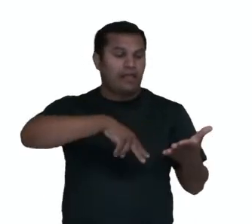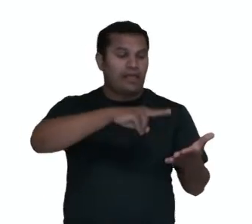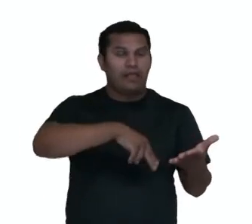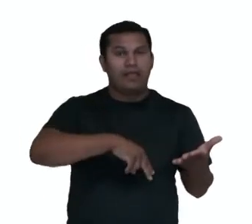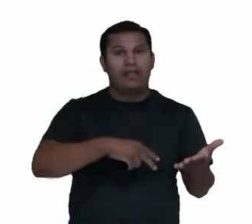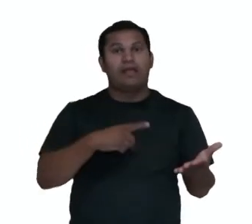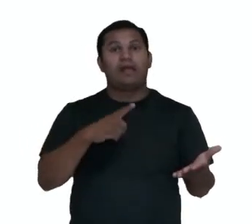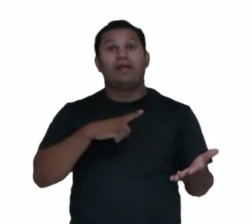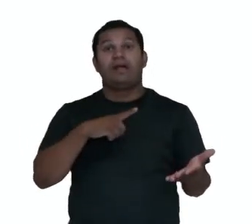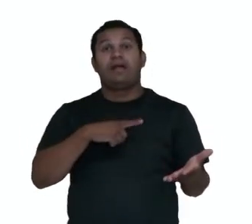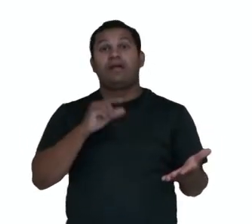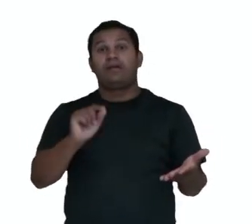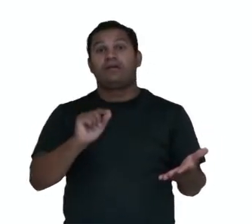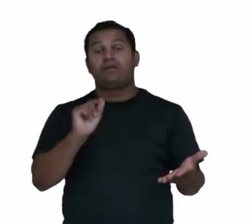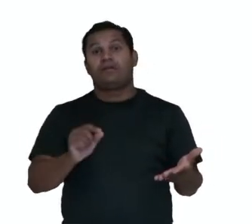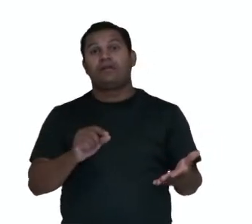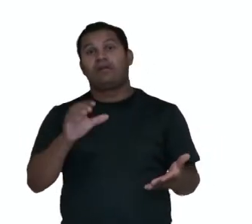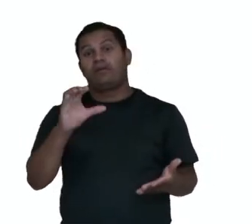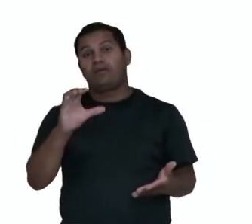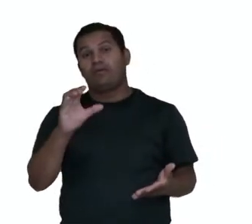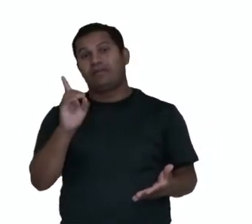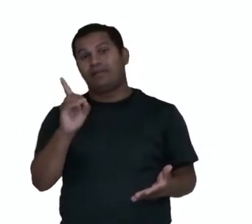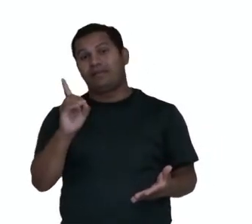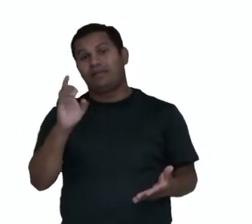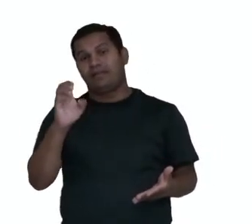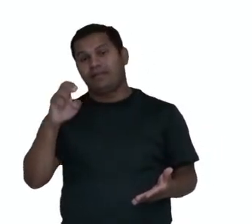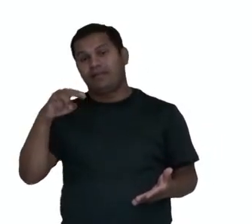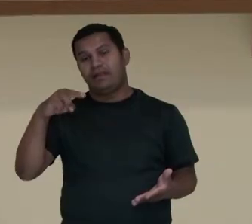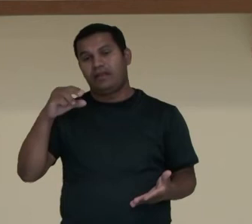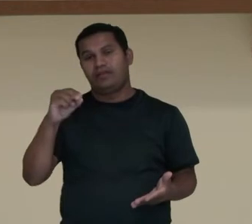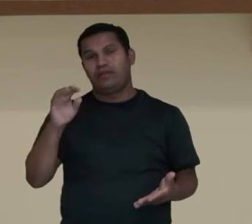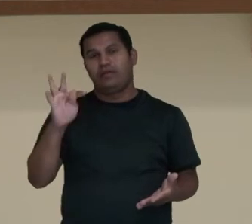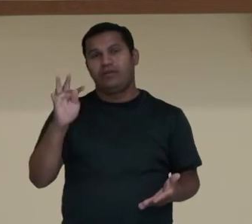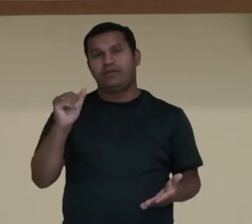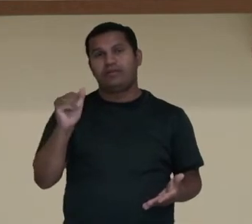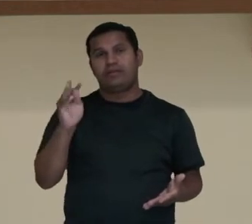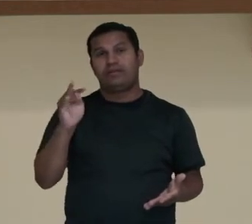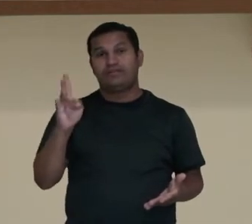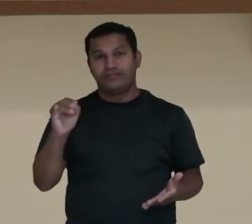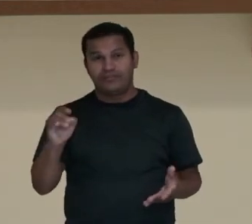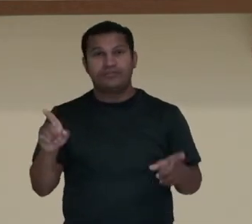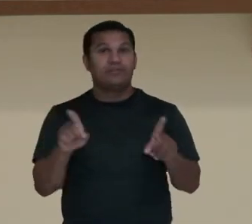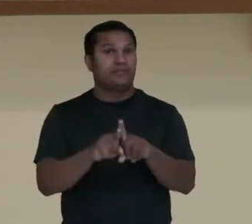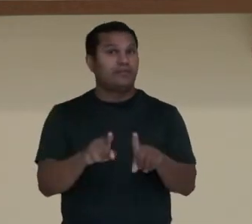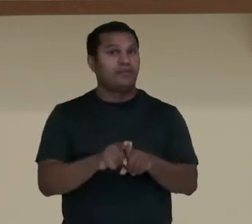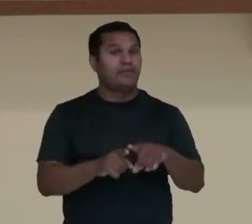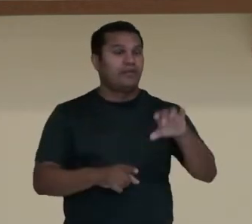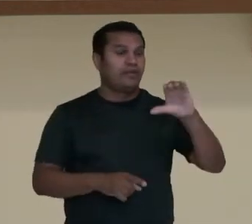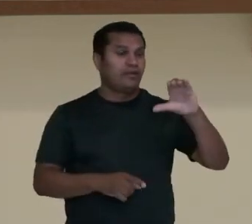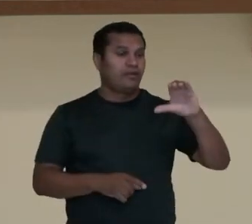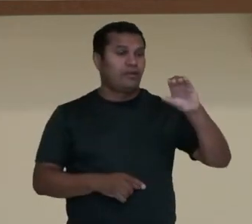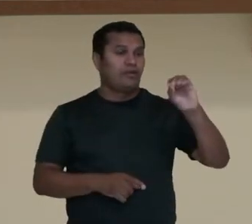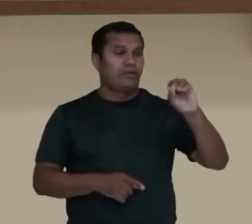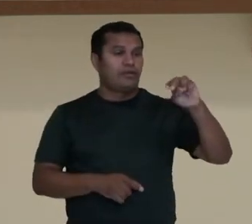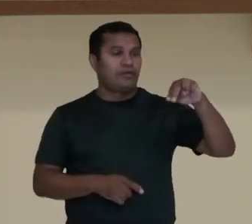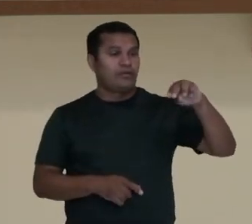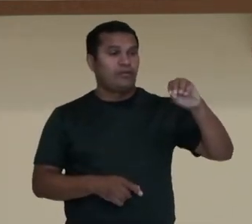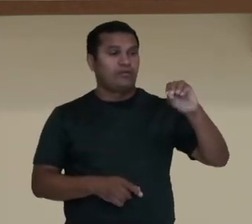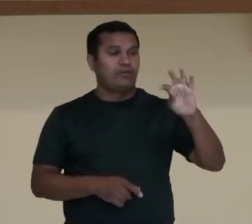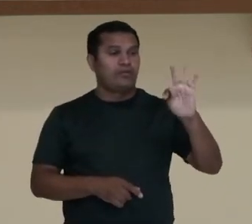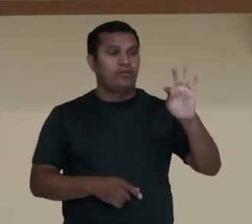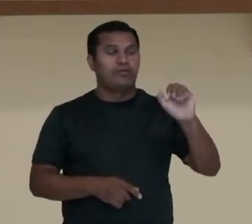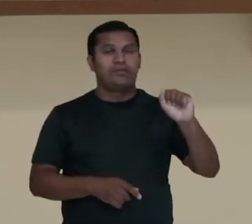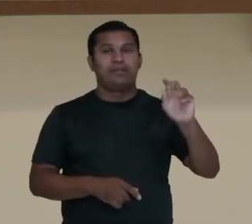o sentido figurado ou conotativo. Então, o sentido denotativo ou literal é aquele para o qual a palavra